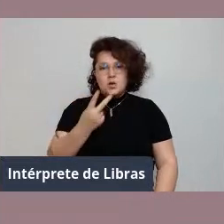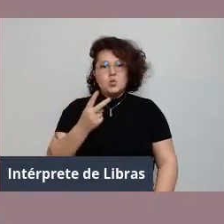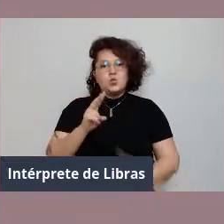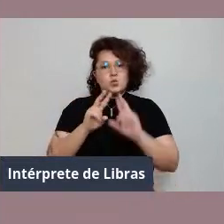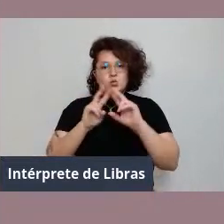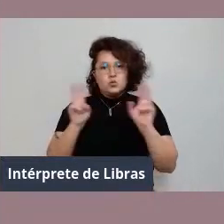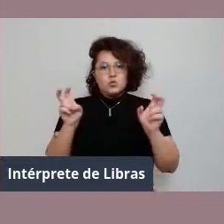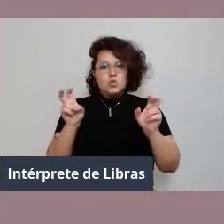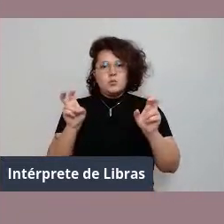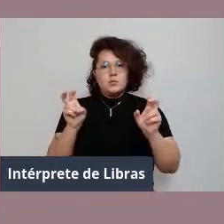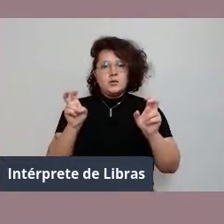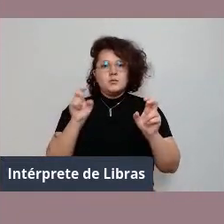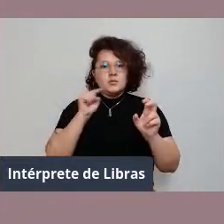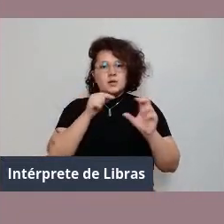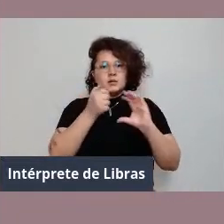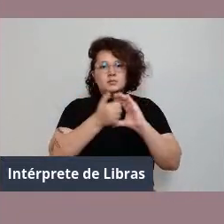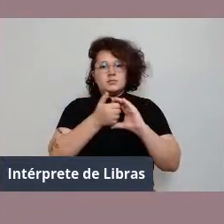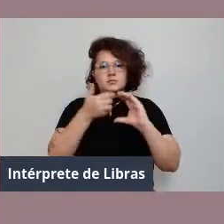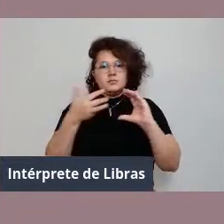desse caráter